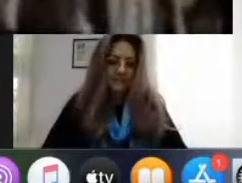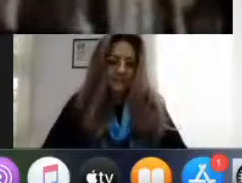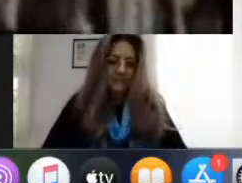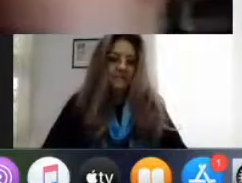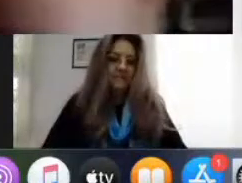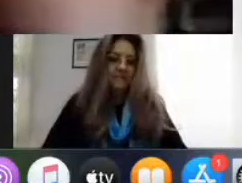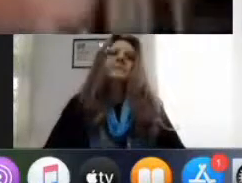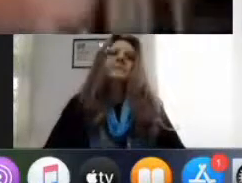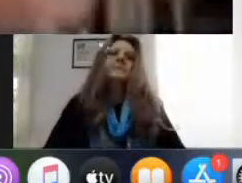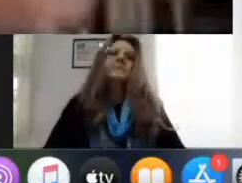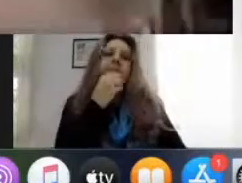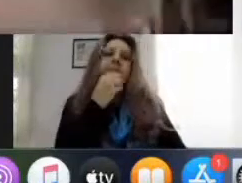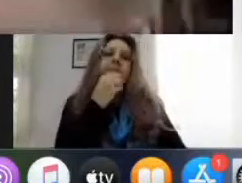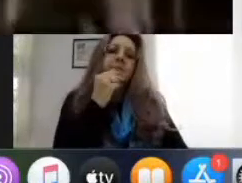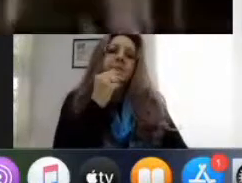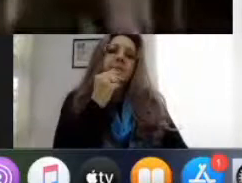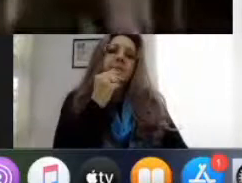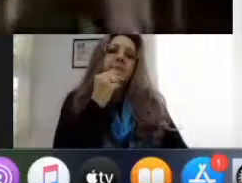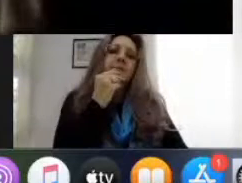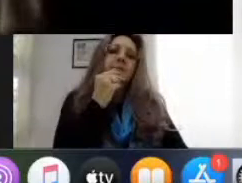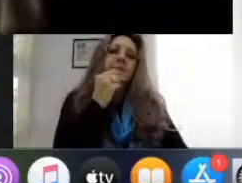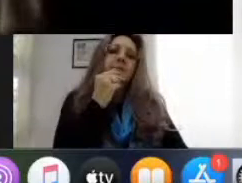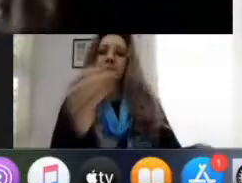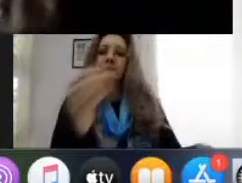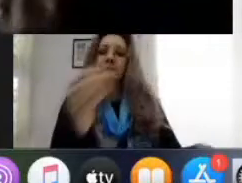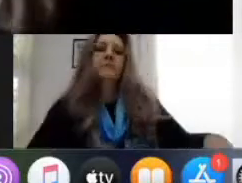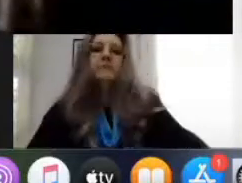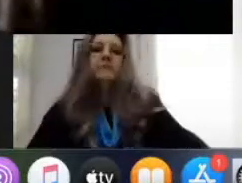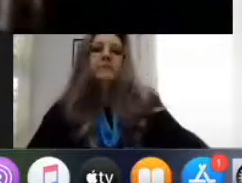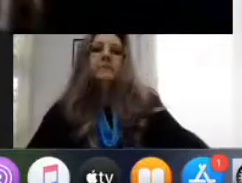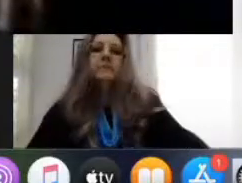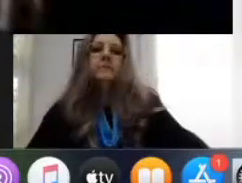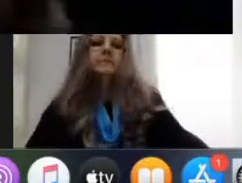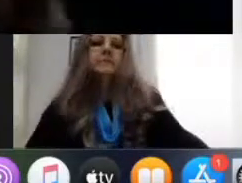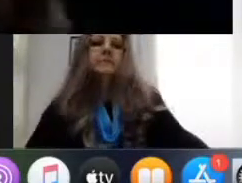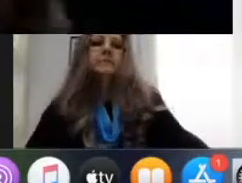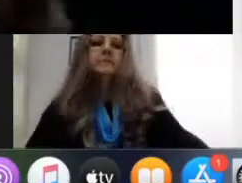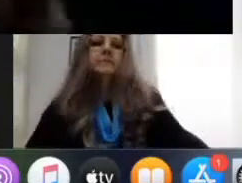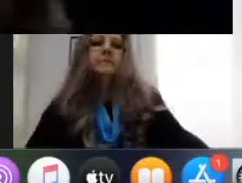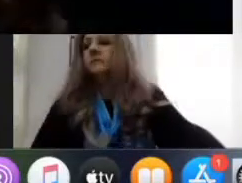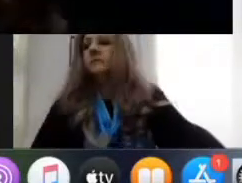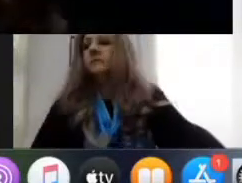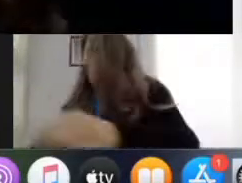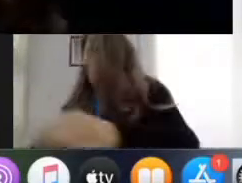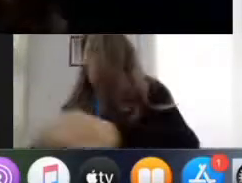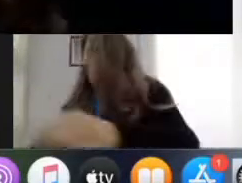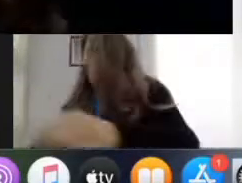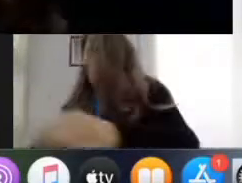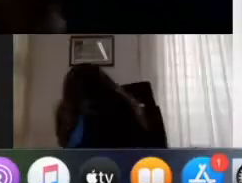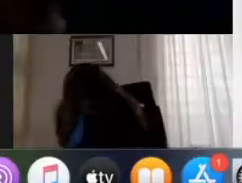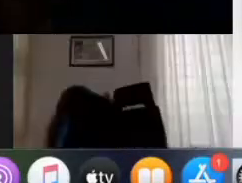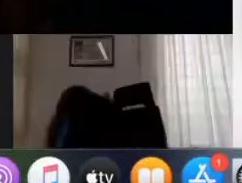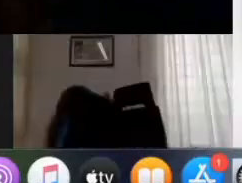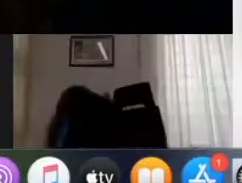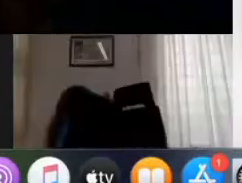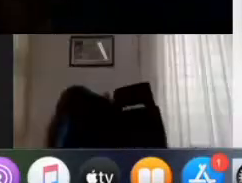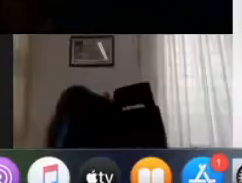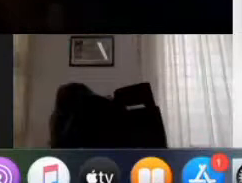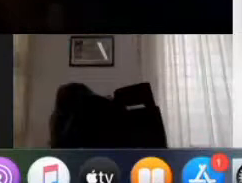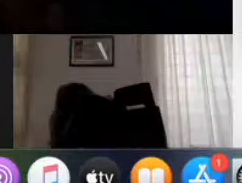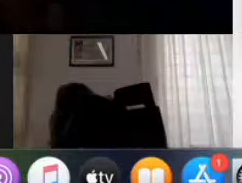em vírus. Também nós somos vírus, no sentido que qualquer organismo vivo, para ele